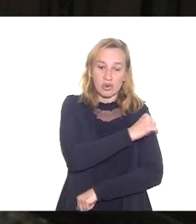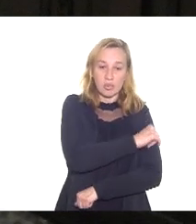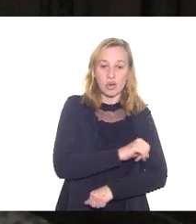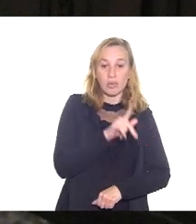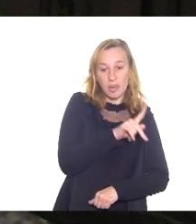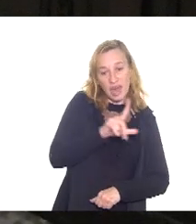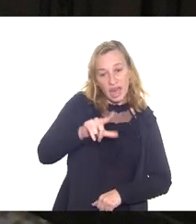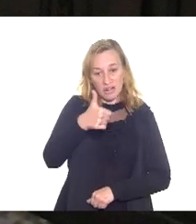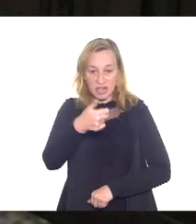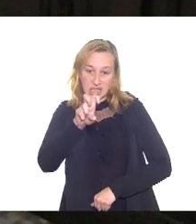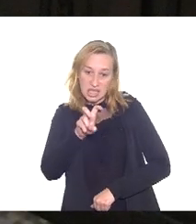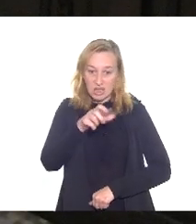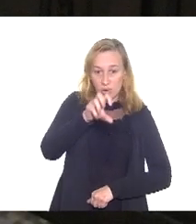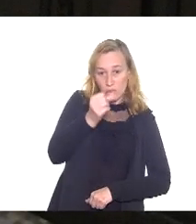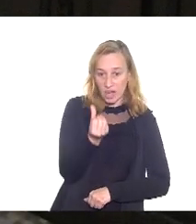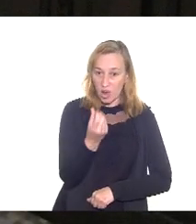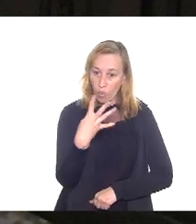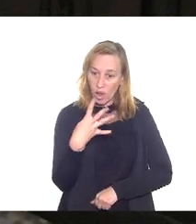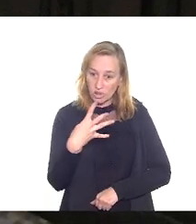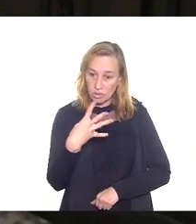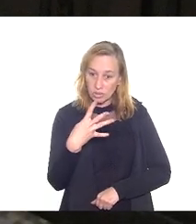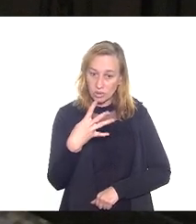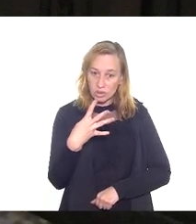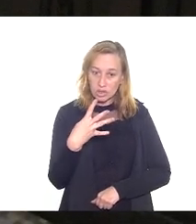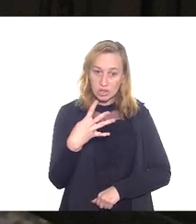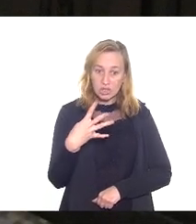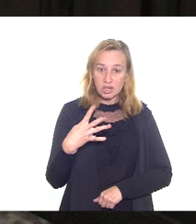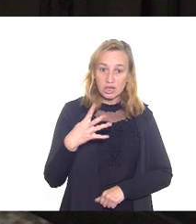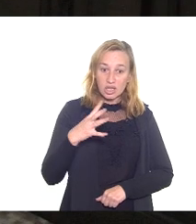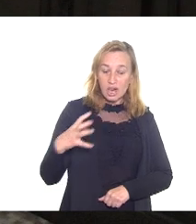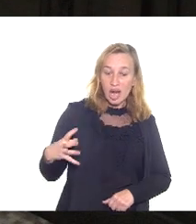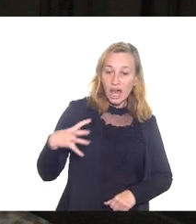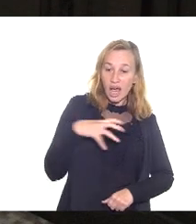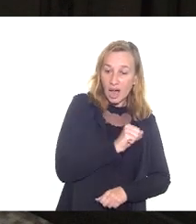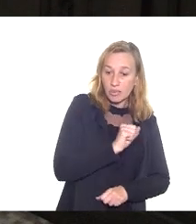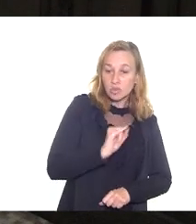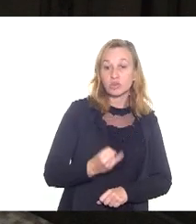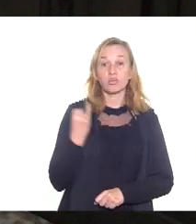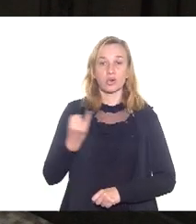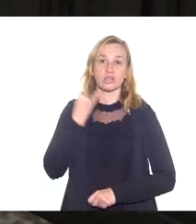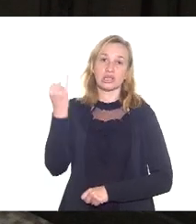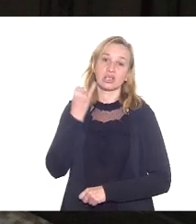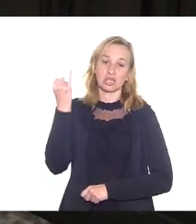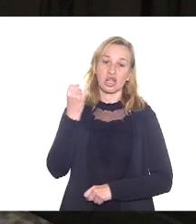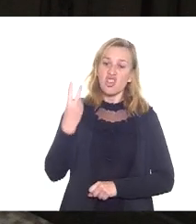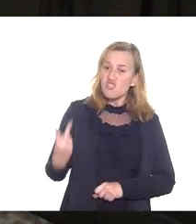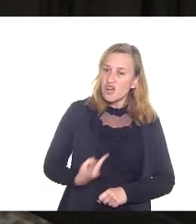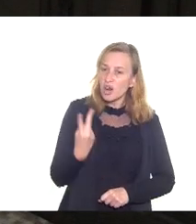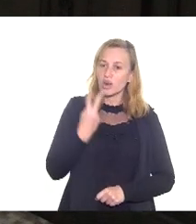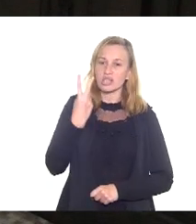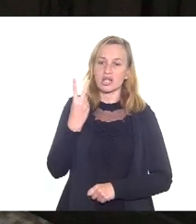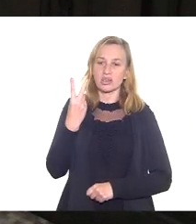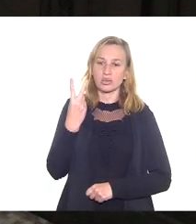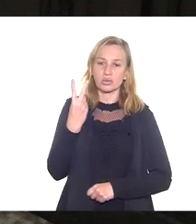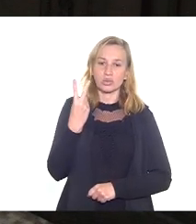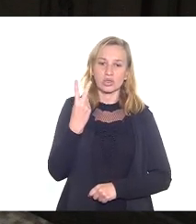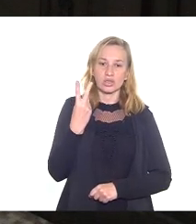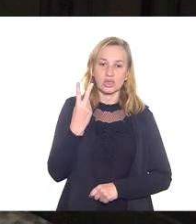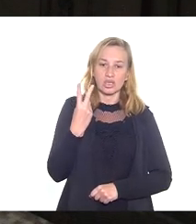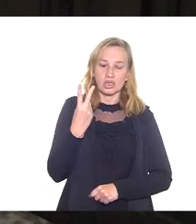PL 2564, é urgente e necessário, valorizando